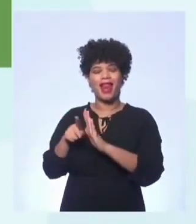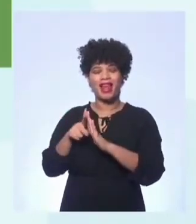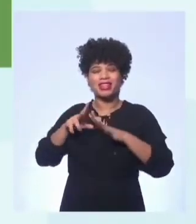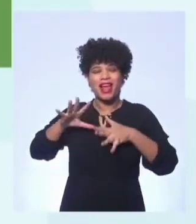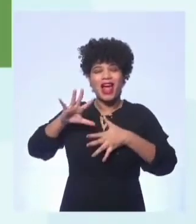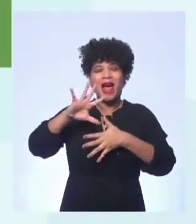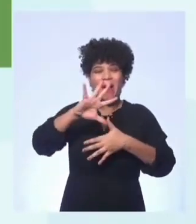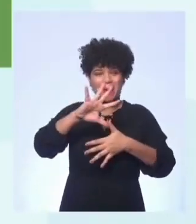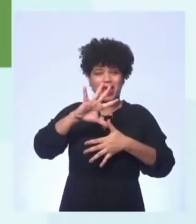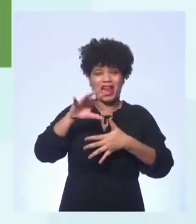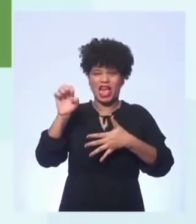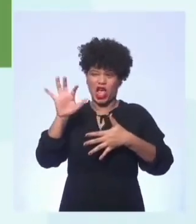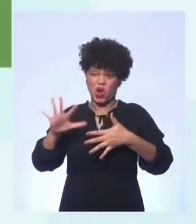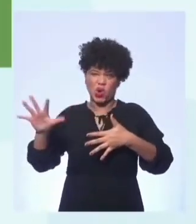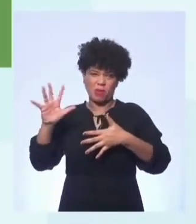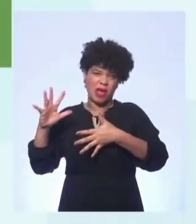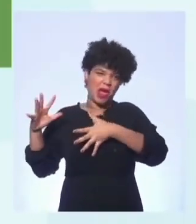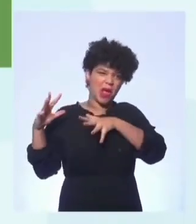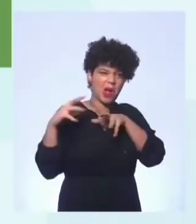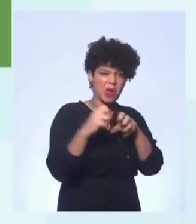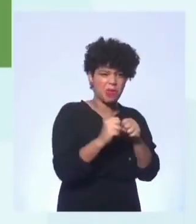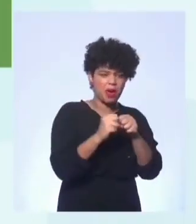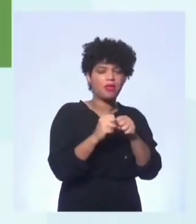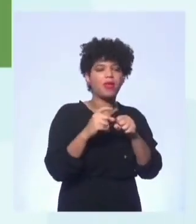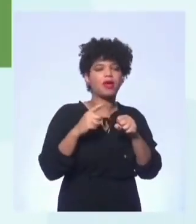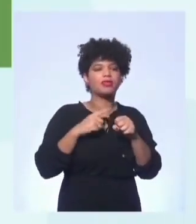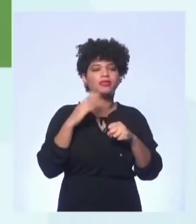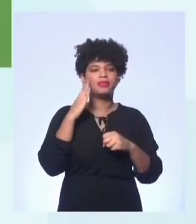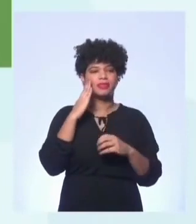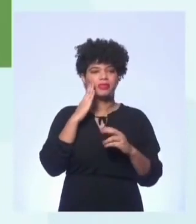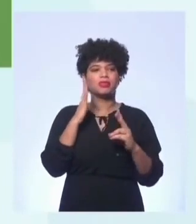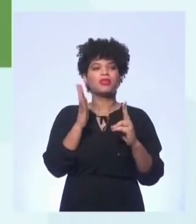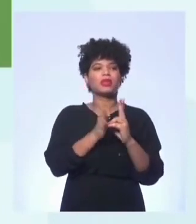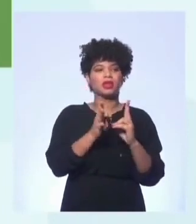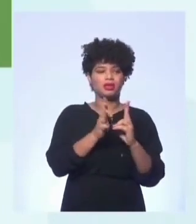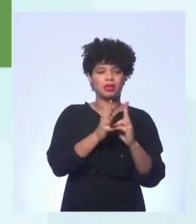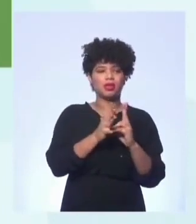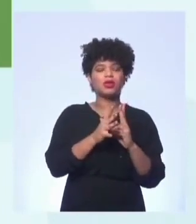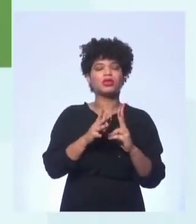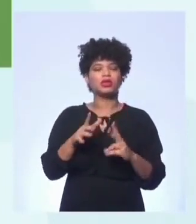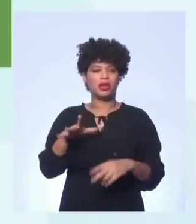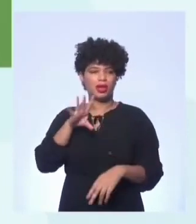as relações de poder no contato entre indígenas e